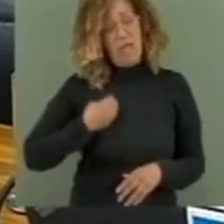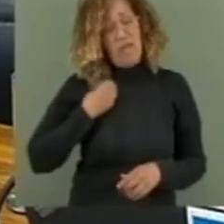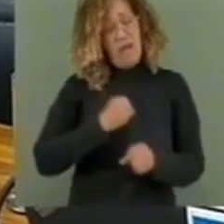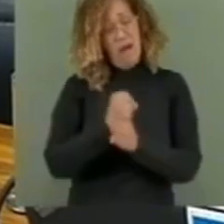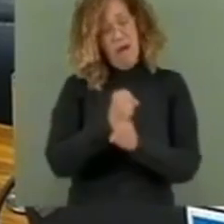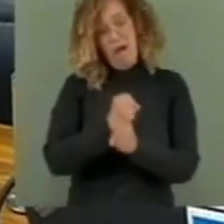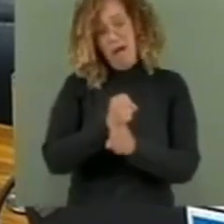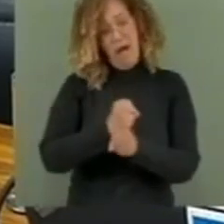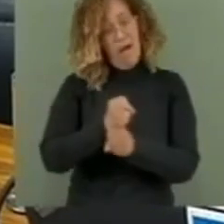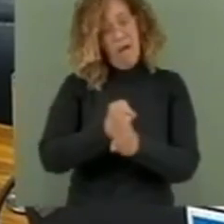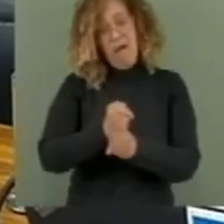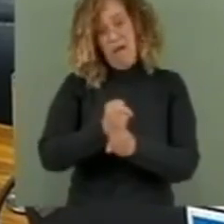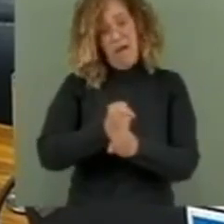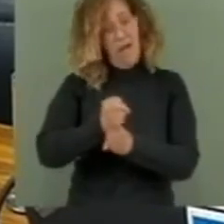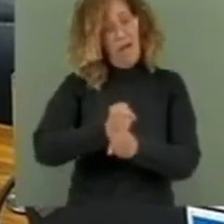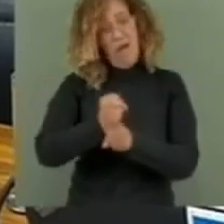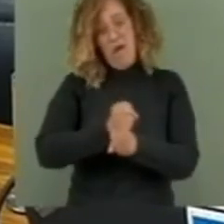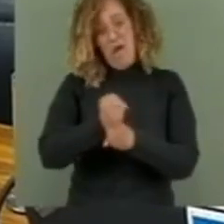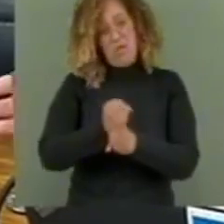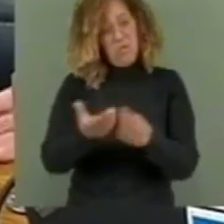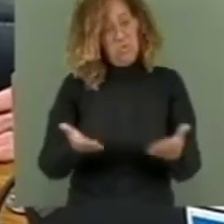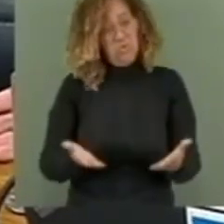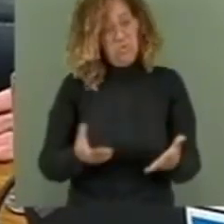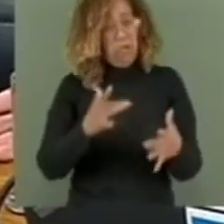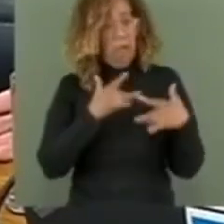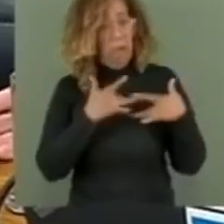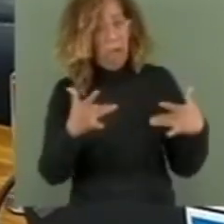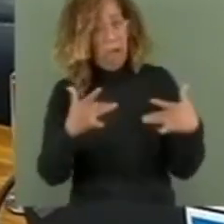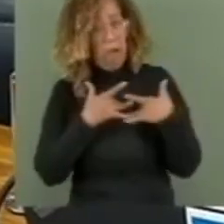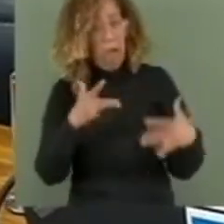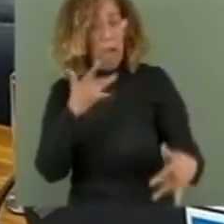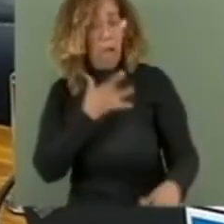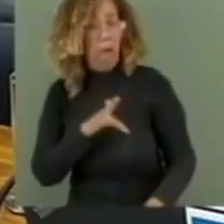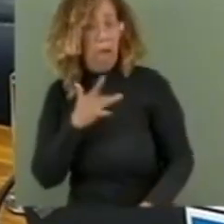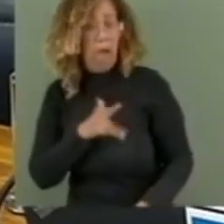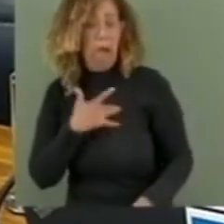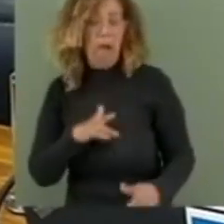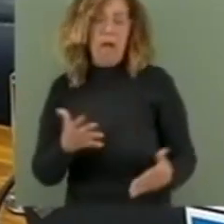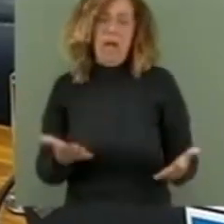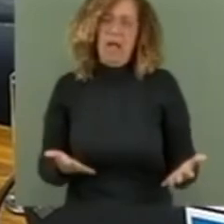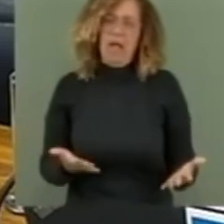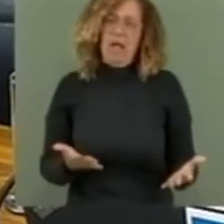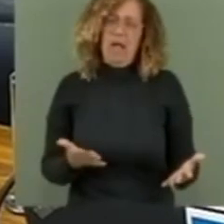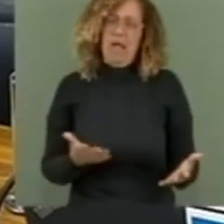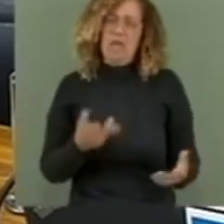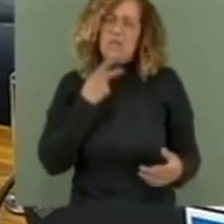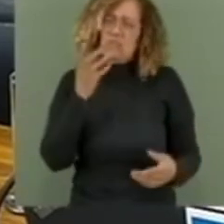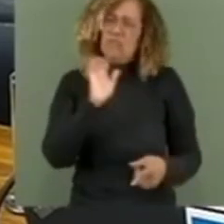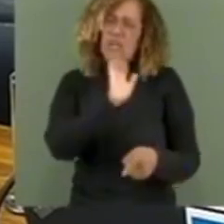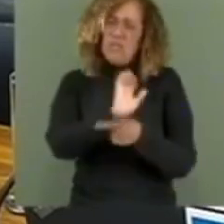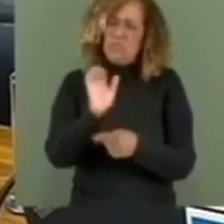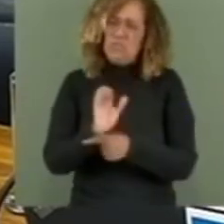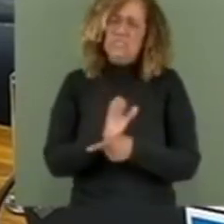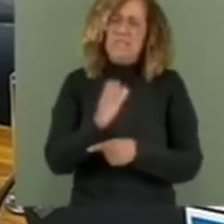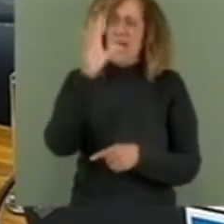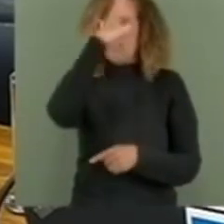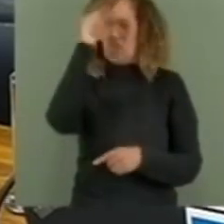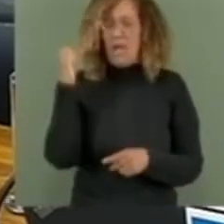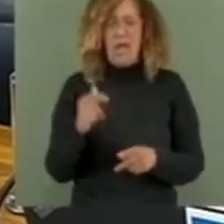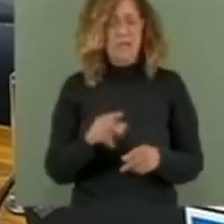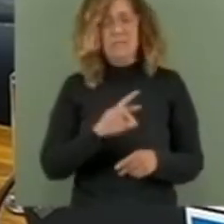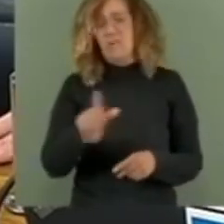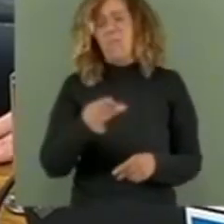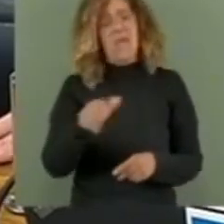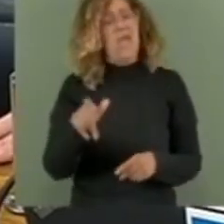eterna nessa nessa situação de penúria que nós vivemos né eu falo pelo meu estado do Acre que não é diferente de Rondônia e outros